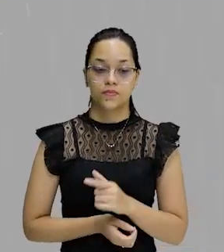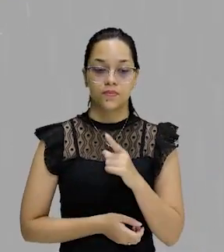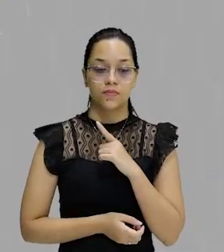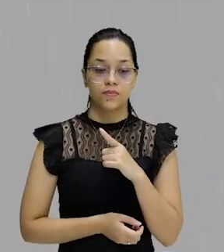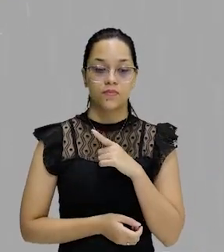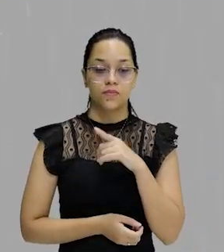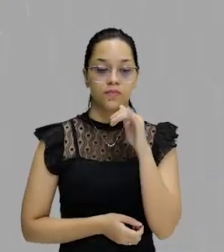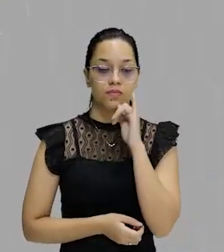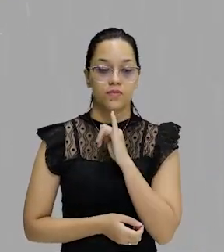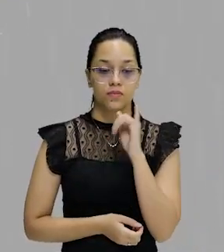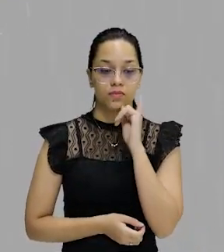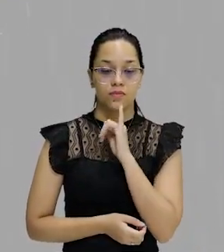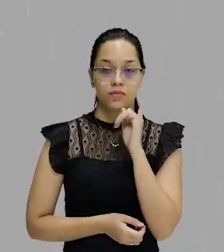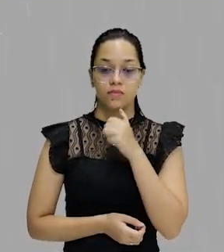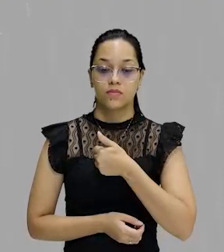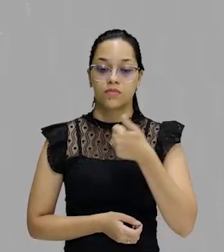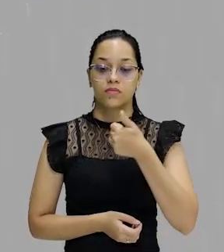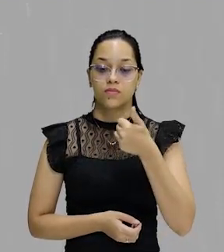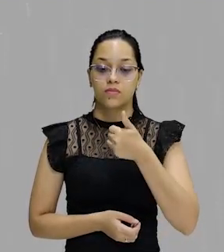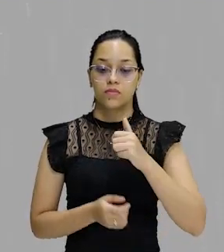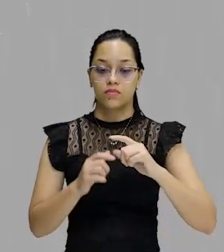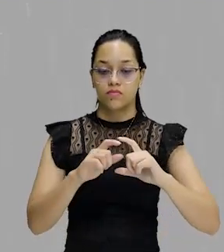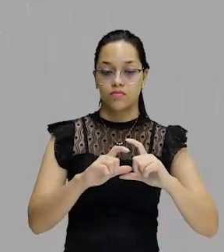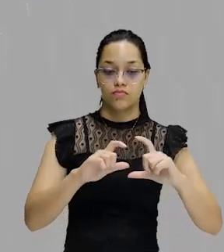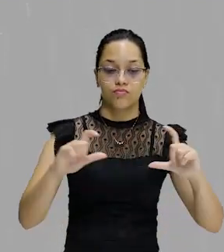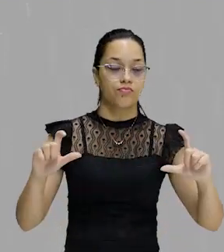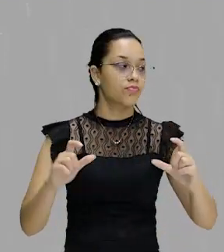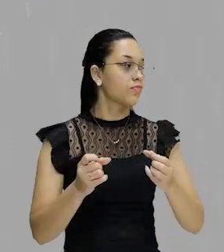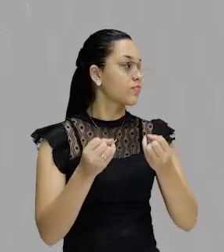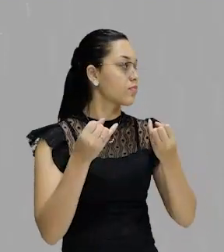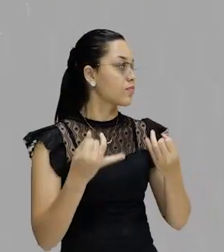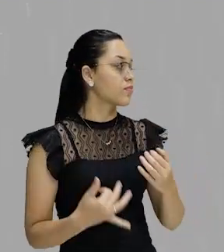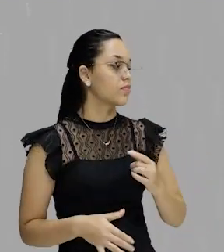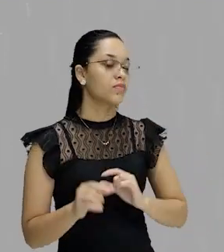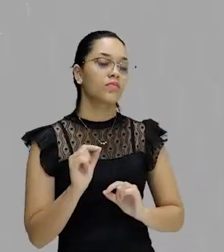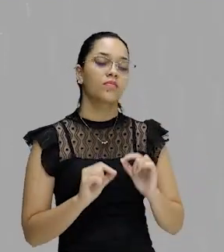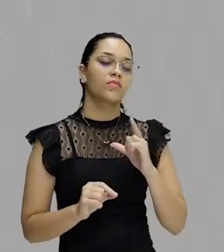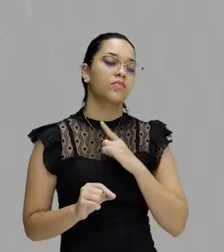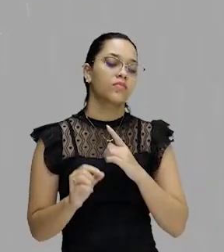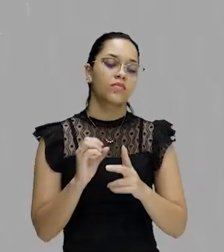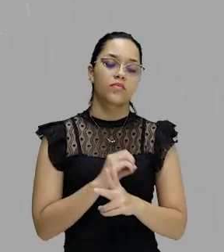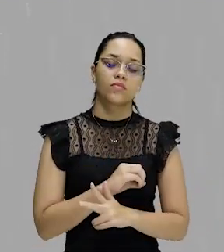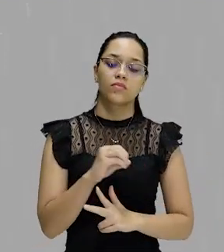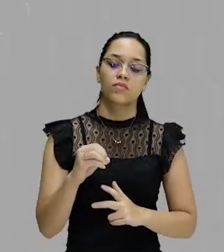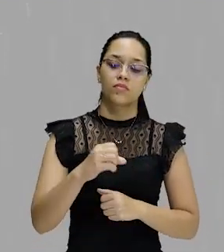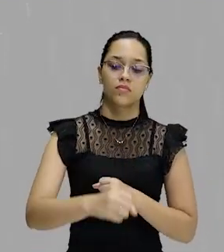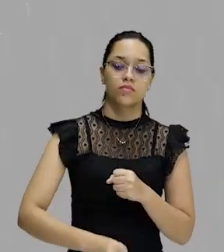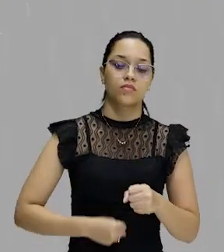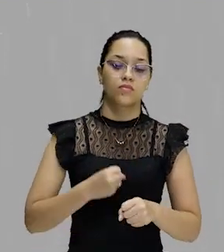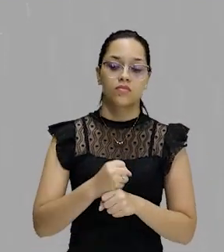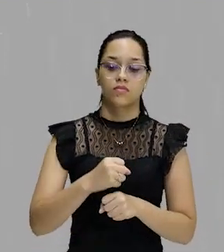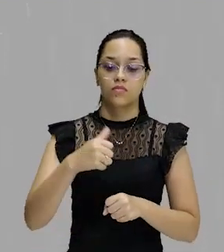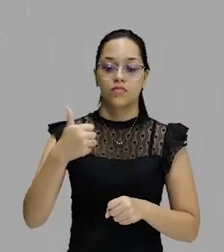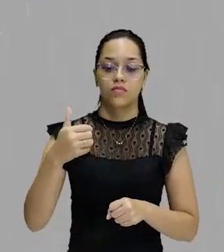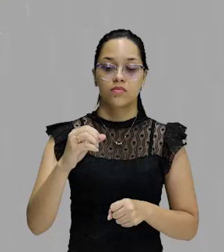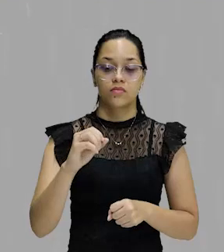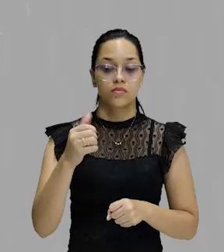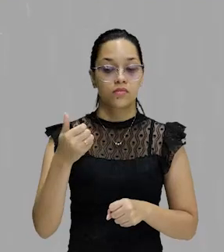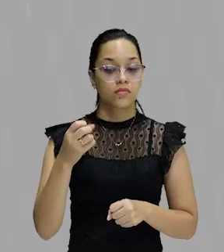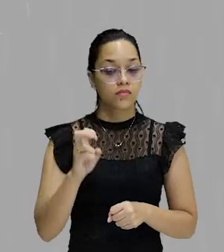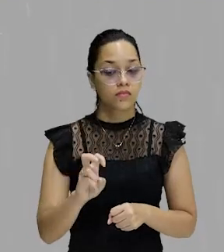por exemplo, o primeiro item, né? Porque esse item ele caiu no Enem em 2015. E observe que a